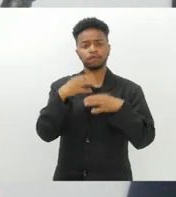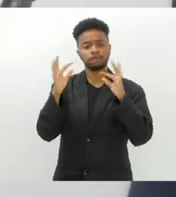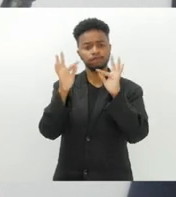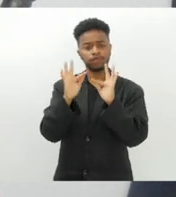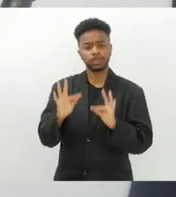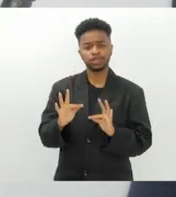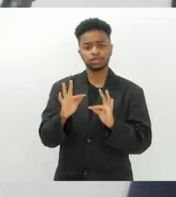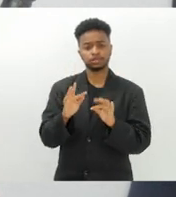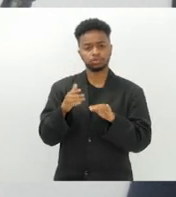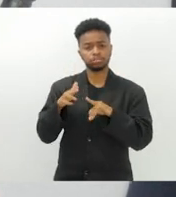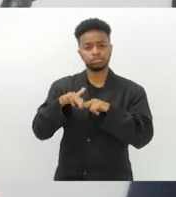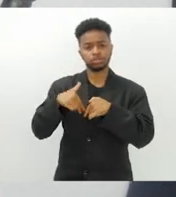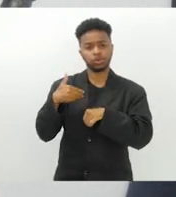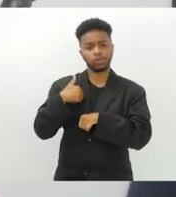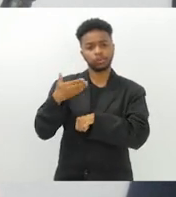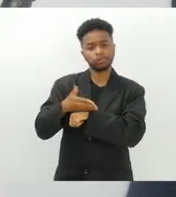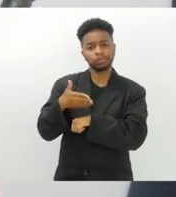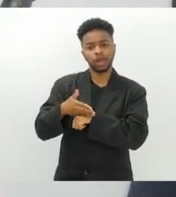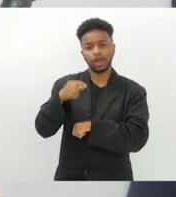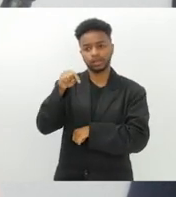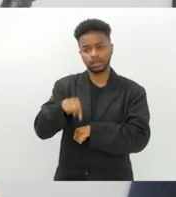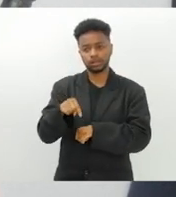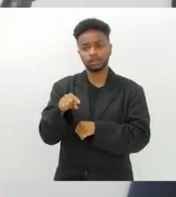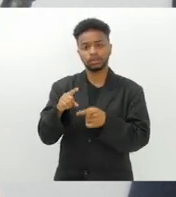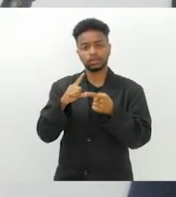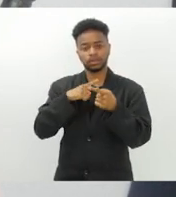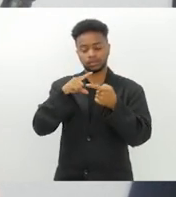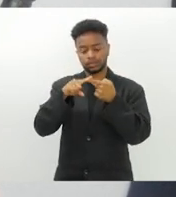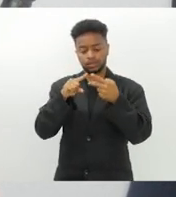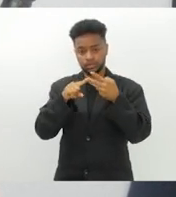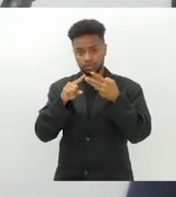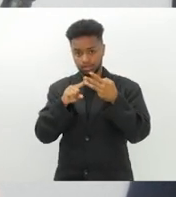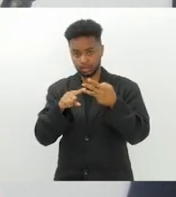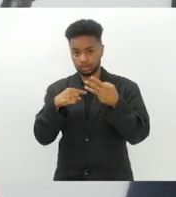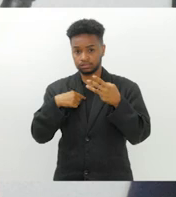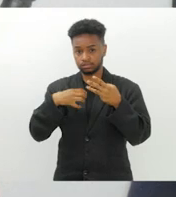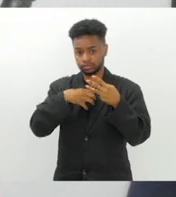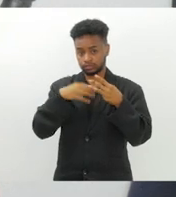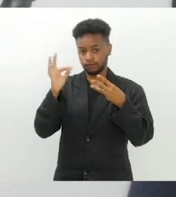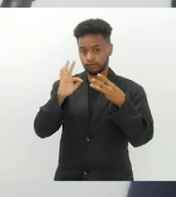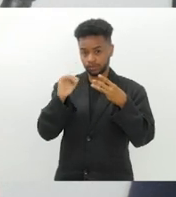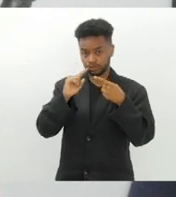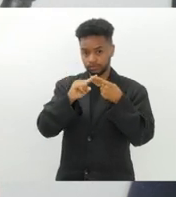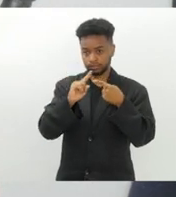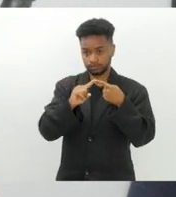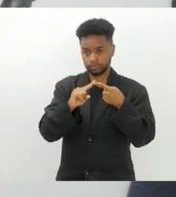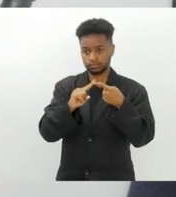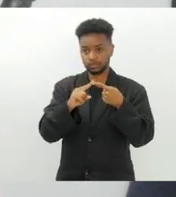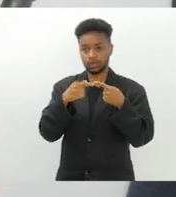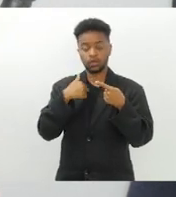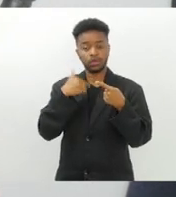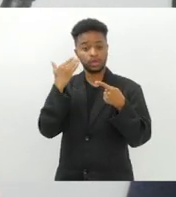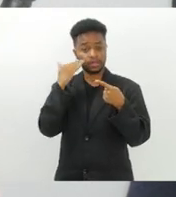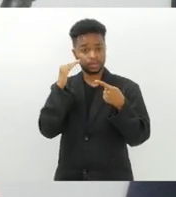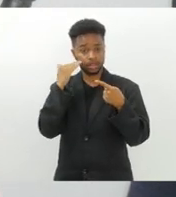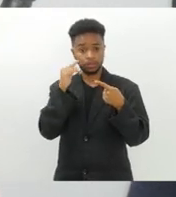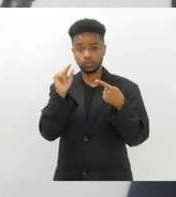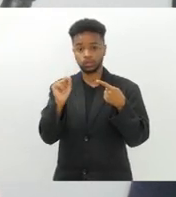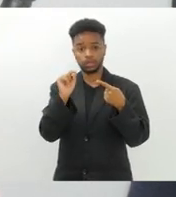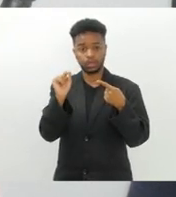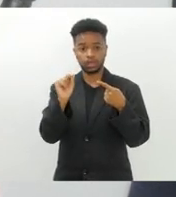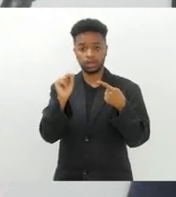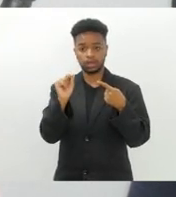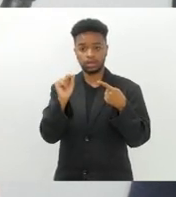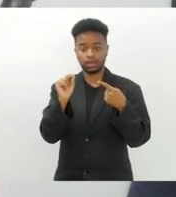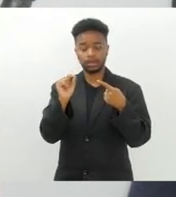por estar aqui. Sinto muito feliz por três motivos. O primeiro deles, porque eu entendo que é o reconhecimento de